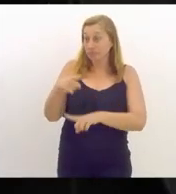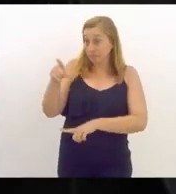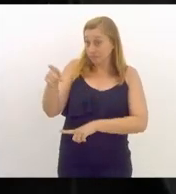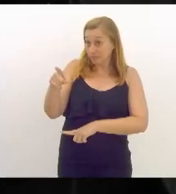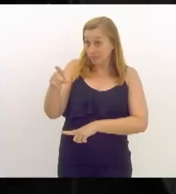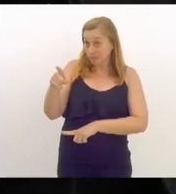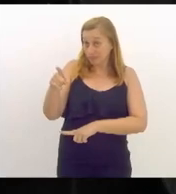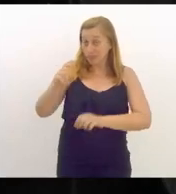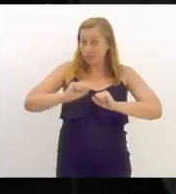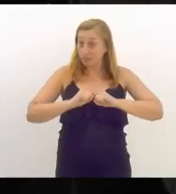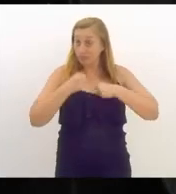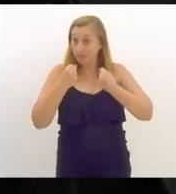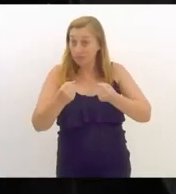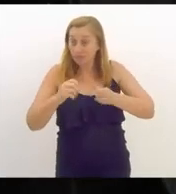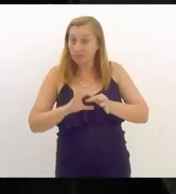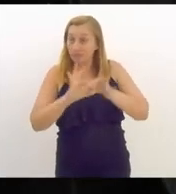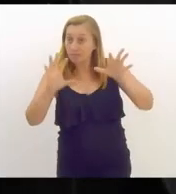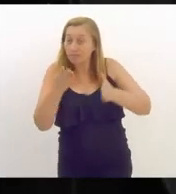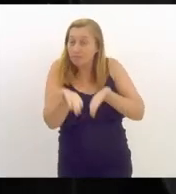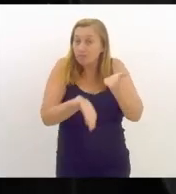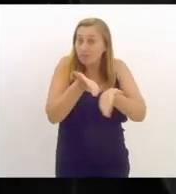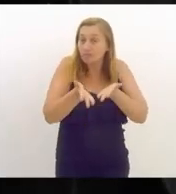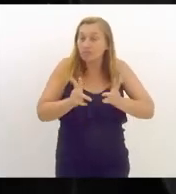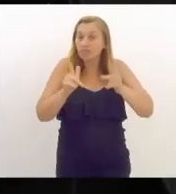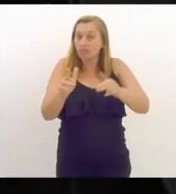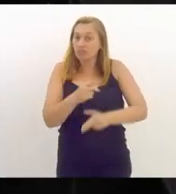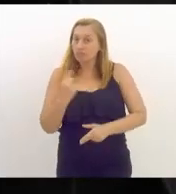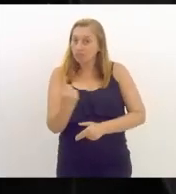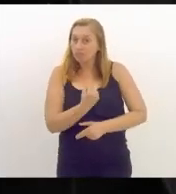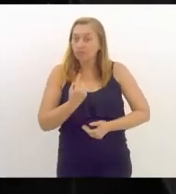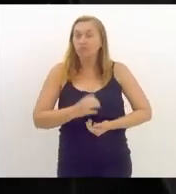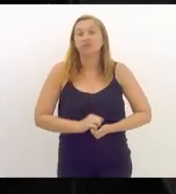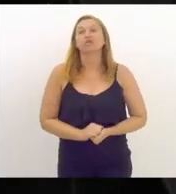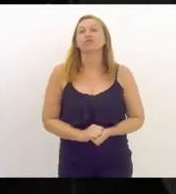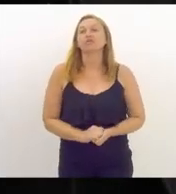da democracia e cuidador dela como nós somos